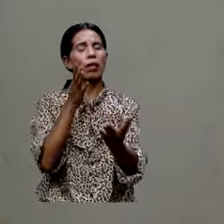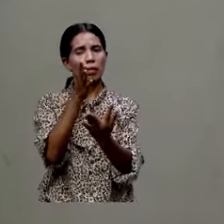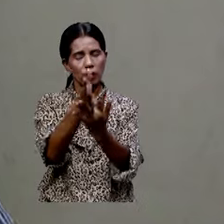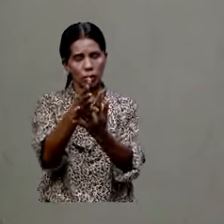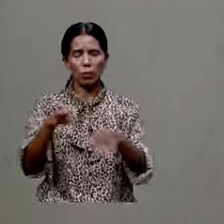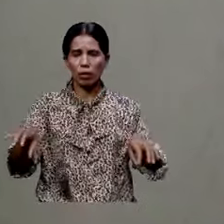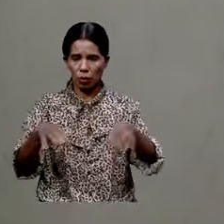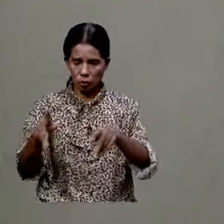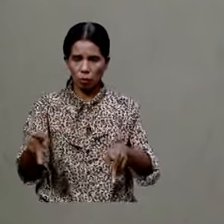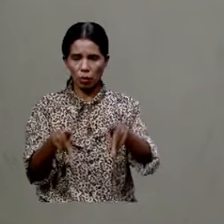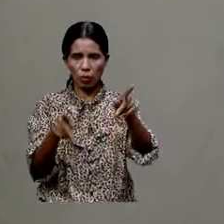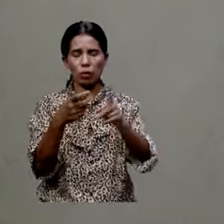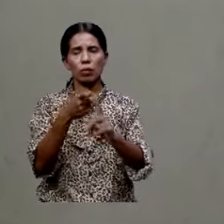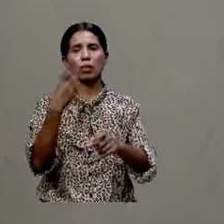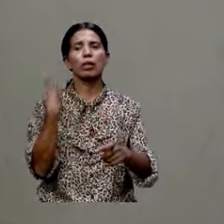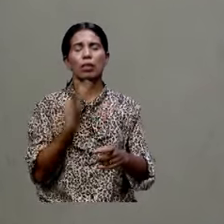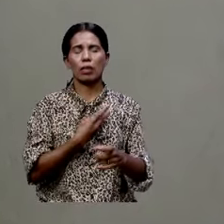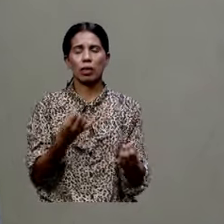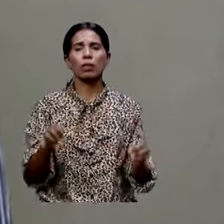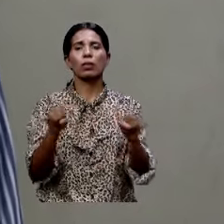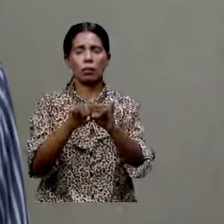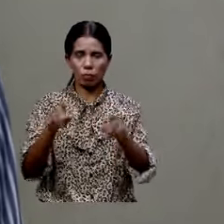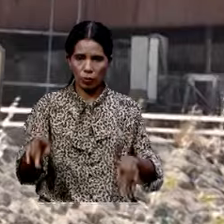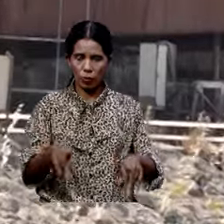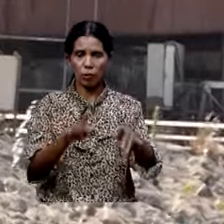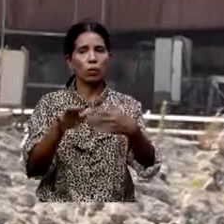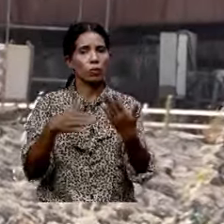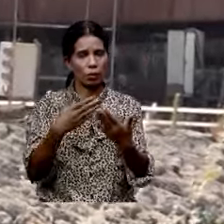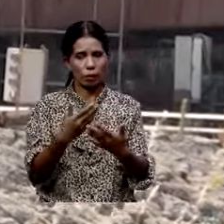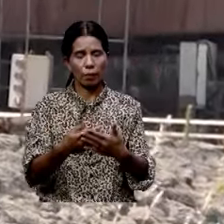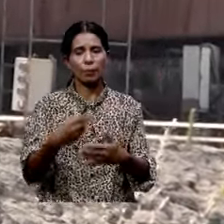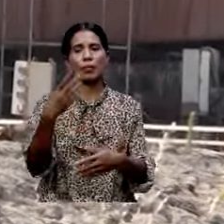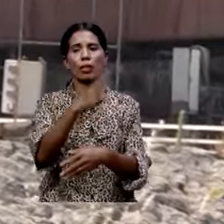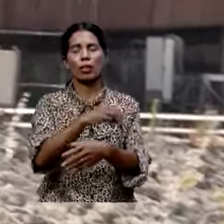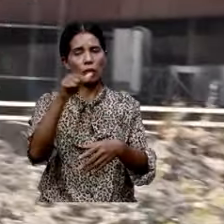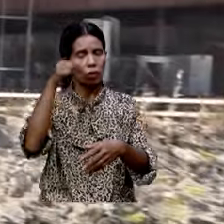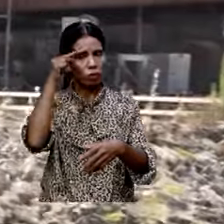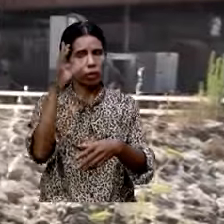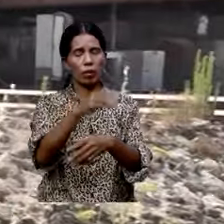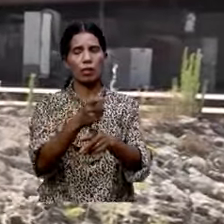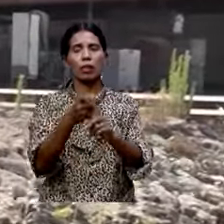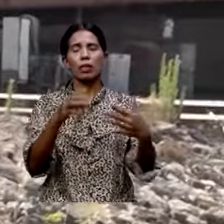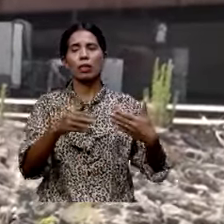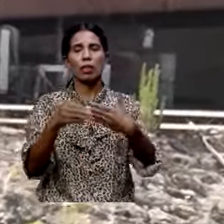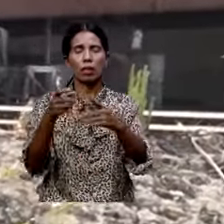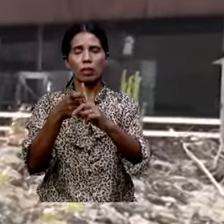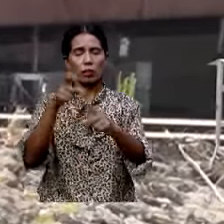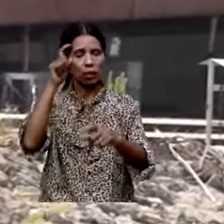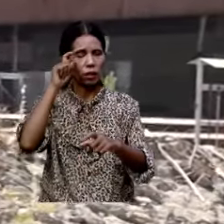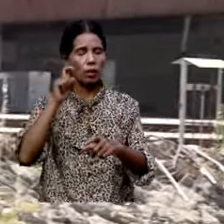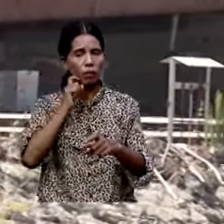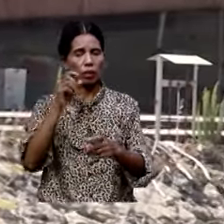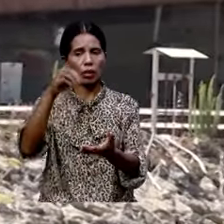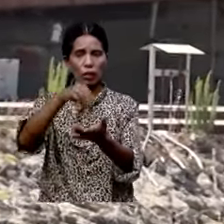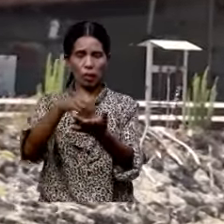se era na Bessira lá ou se tem instituição pública. Se e a quinto governo constitucional, na Bessira Rússia, Kairala Sanana Guzmão,